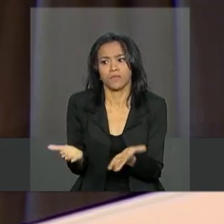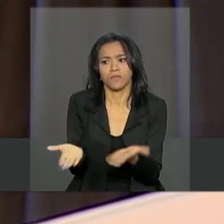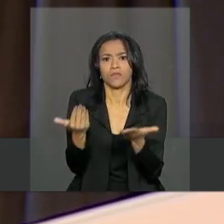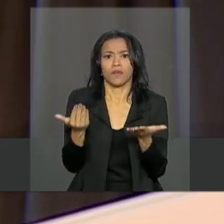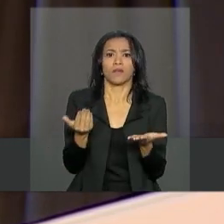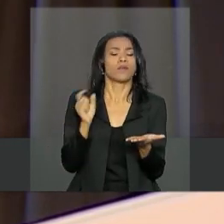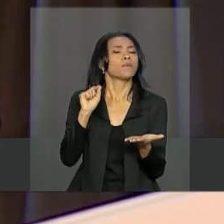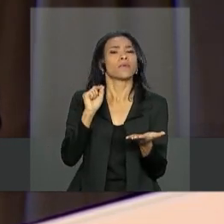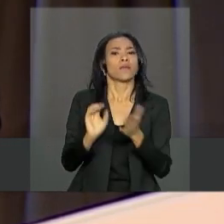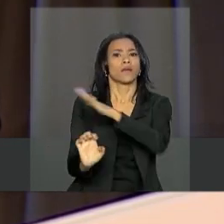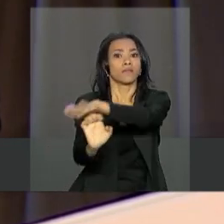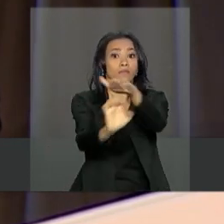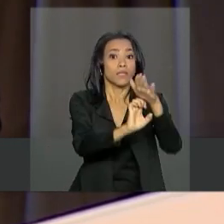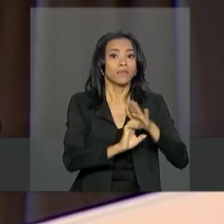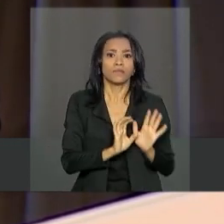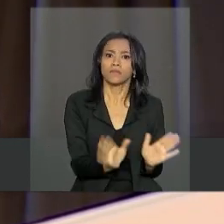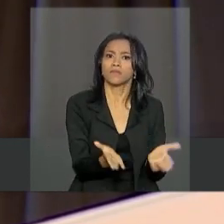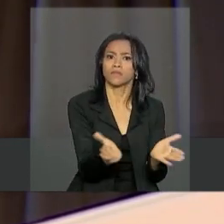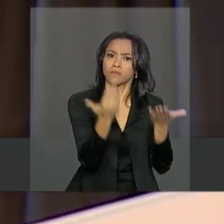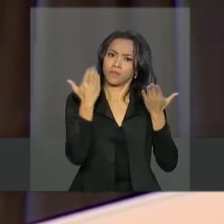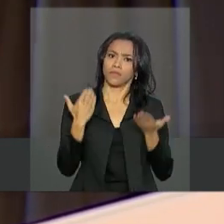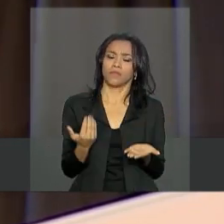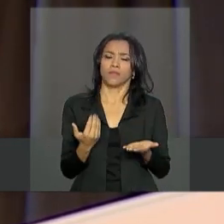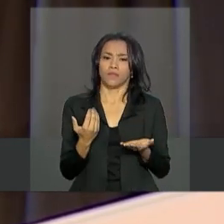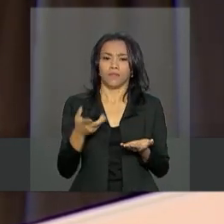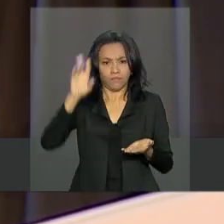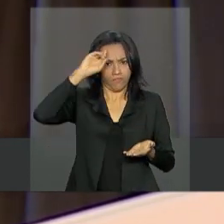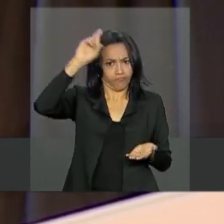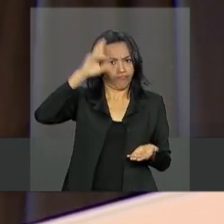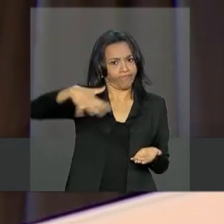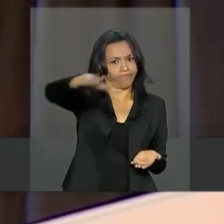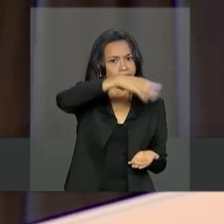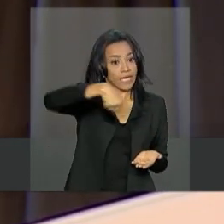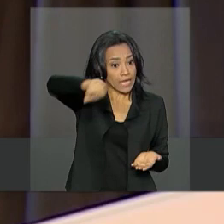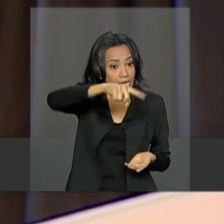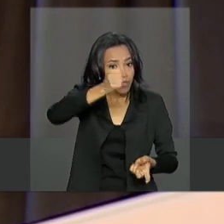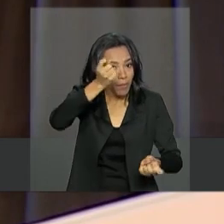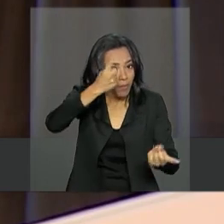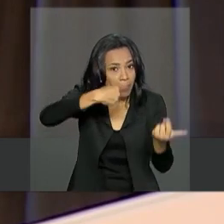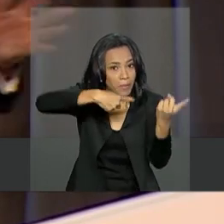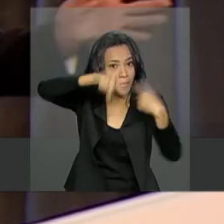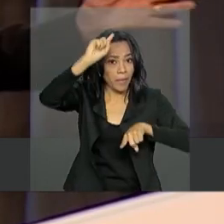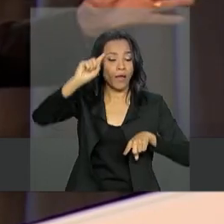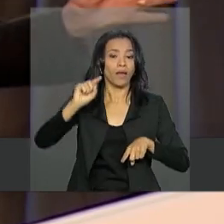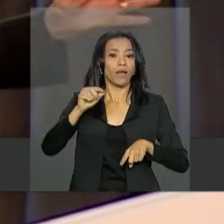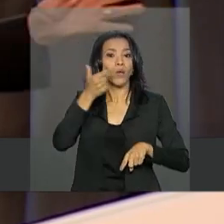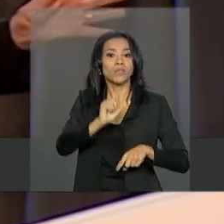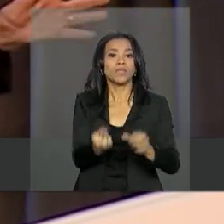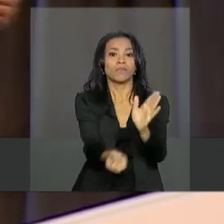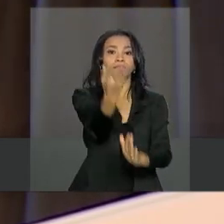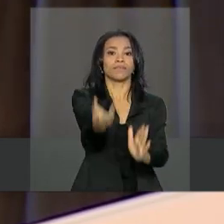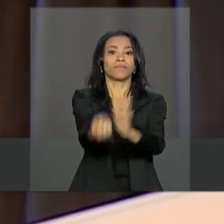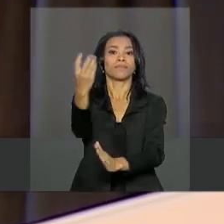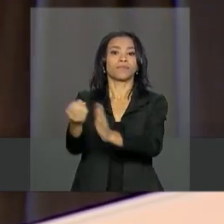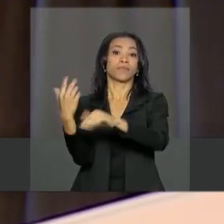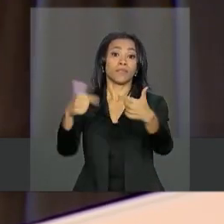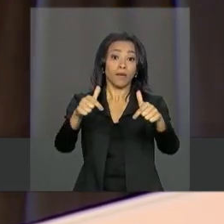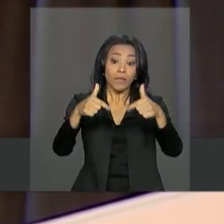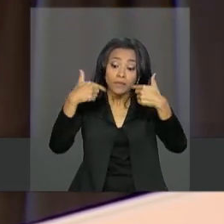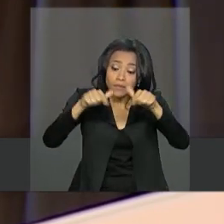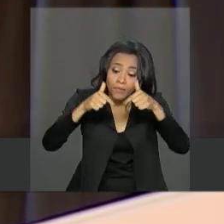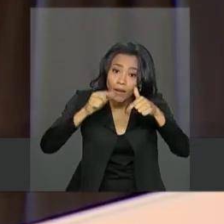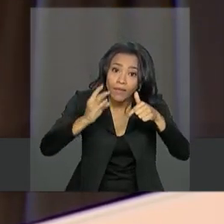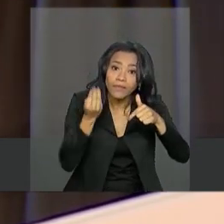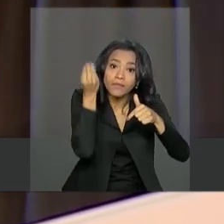privada, incentivar o empresariado, para que, prosperando a iniciativa privada, se gere emprego. Porque o emprego é o que mais